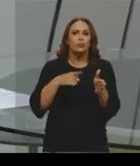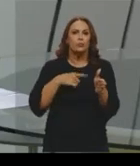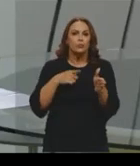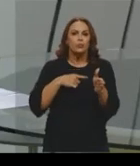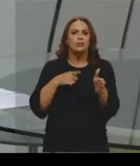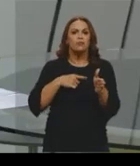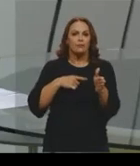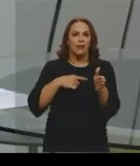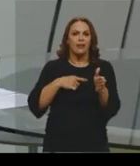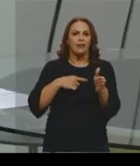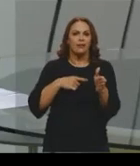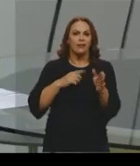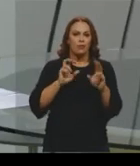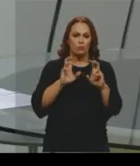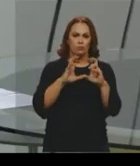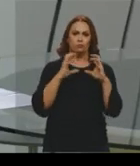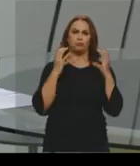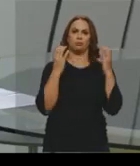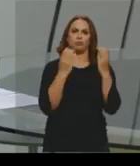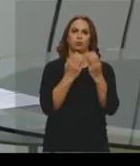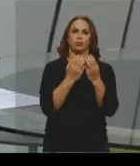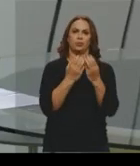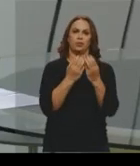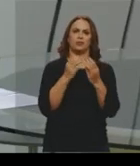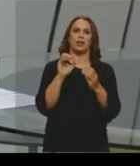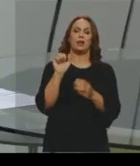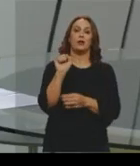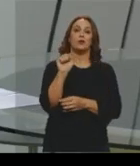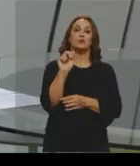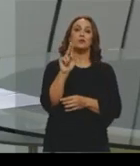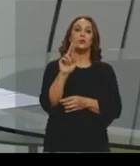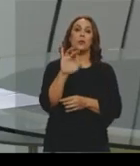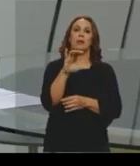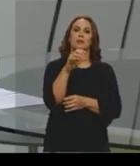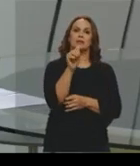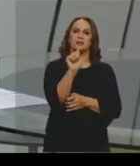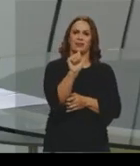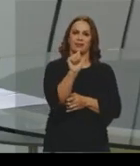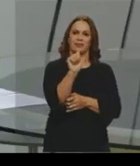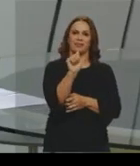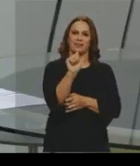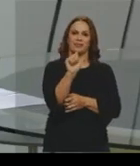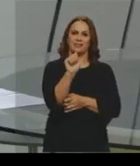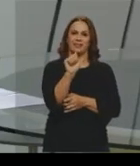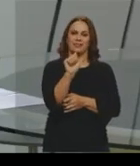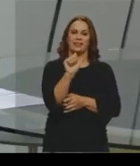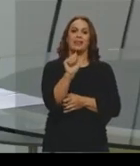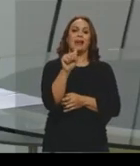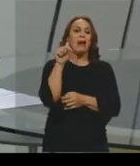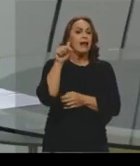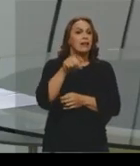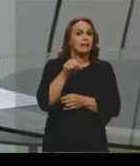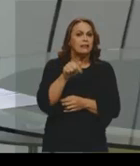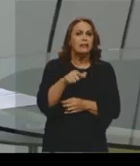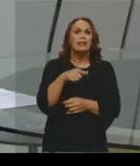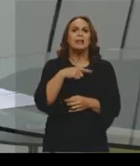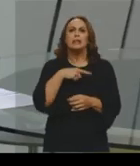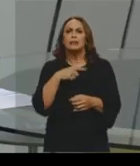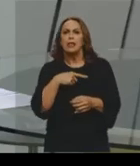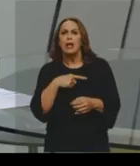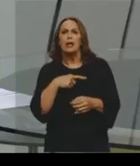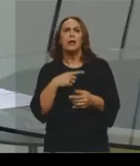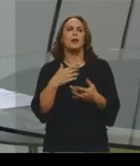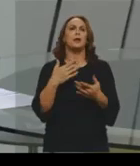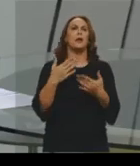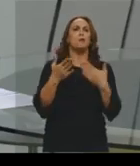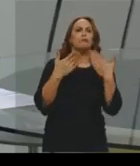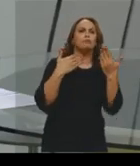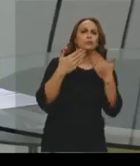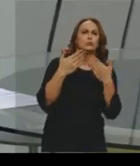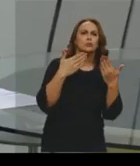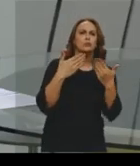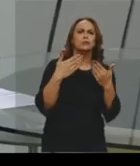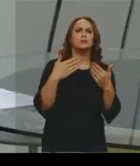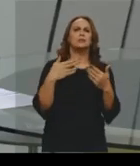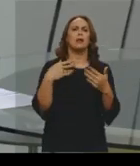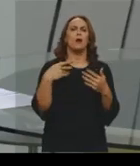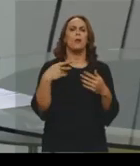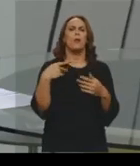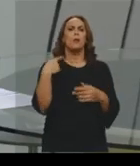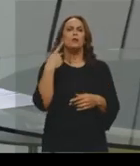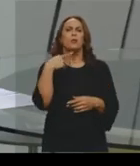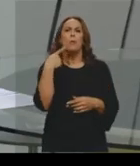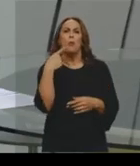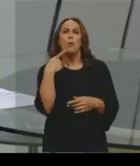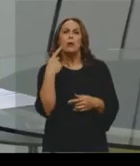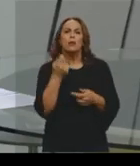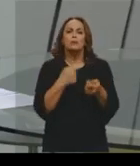Suíça, as discussões relativas às políticas econômicas dos países, né, principalmente dos países